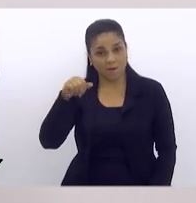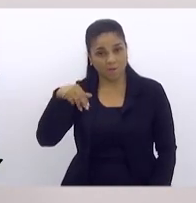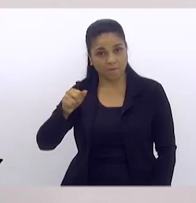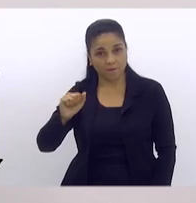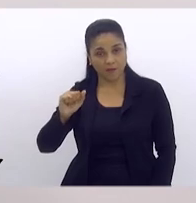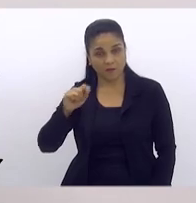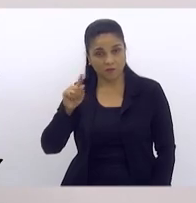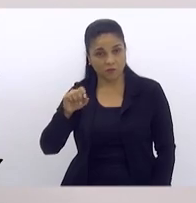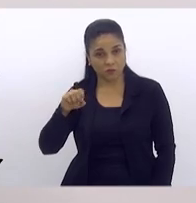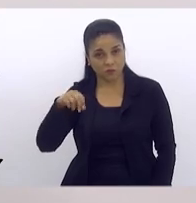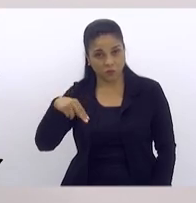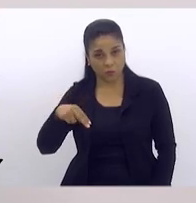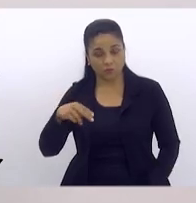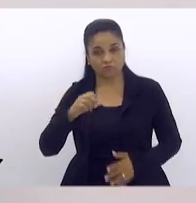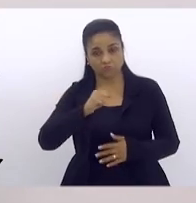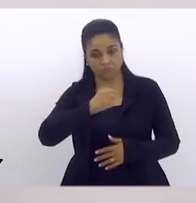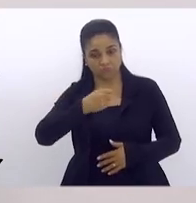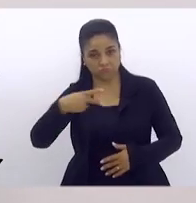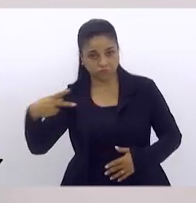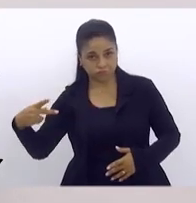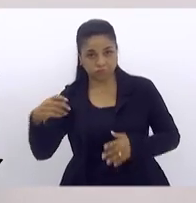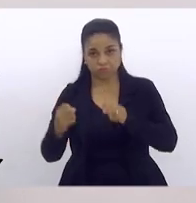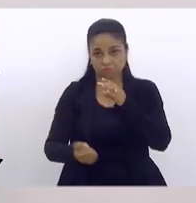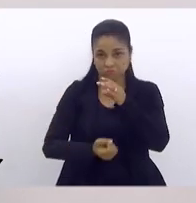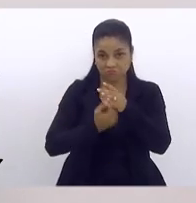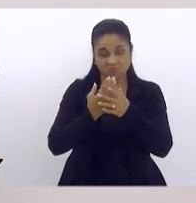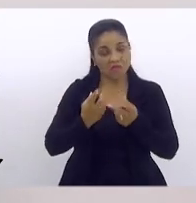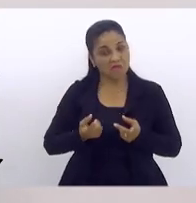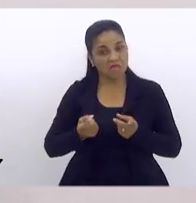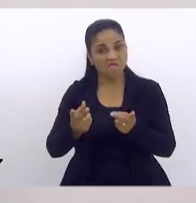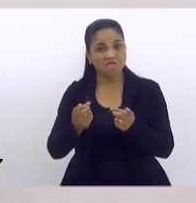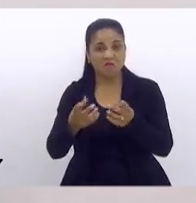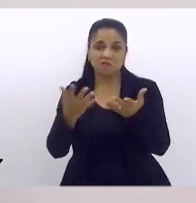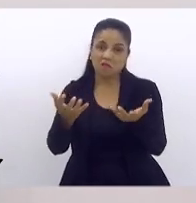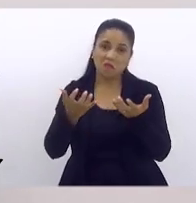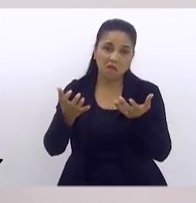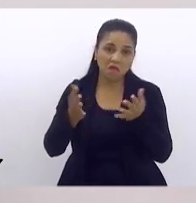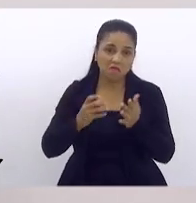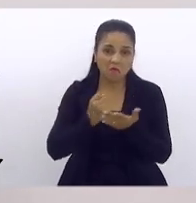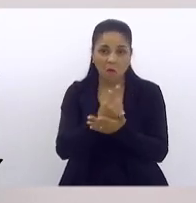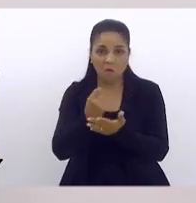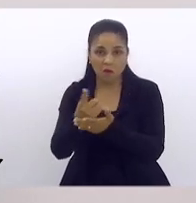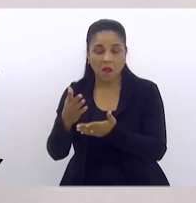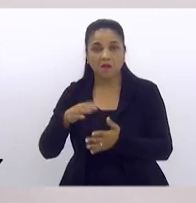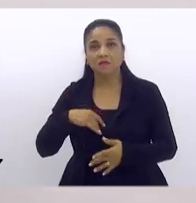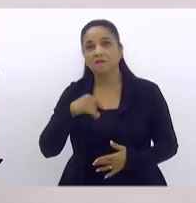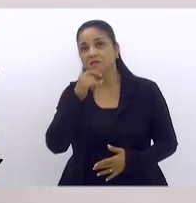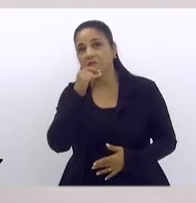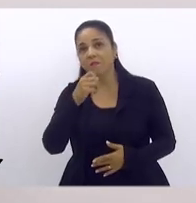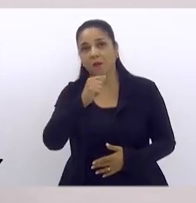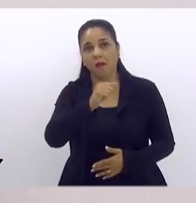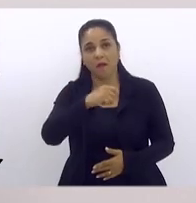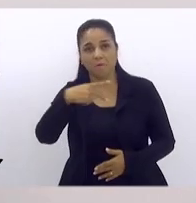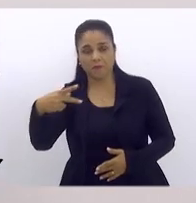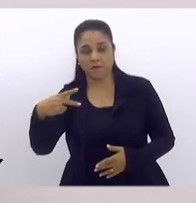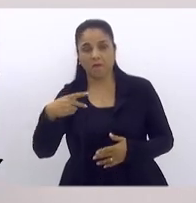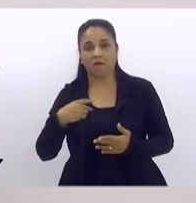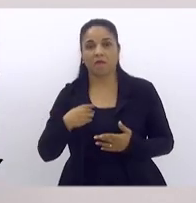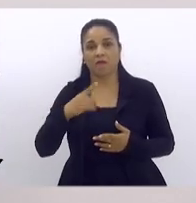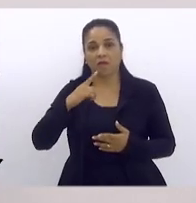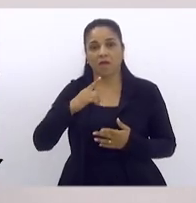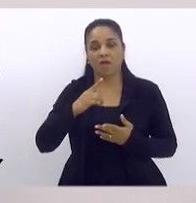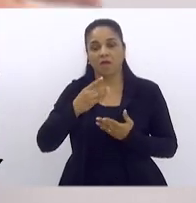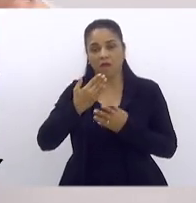vende para quem quiser claro que as empresas por um aplicativo ela abre assim mande seus currículos